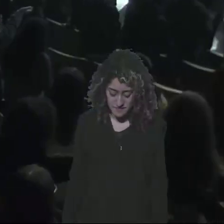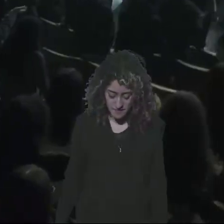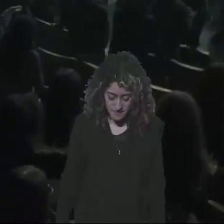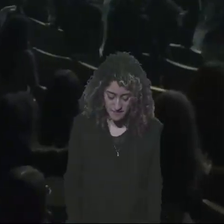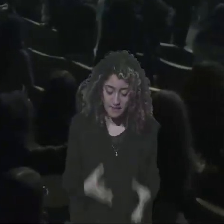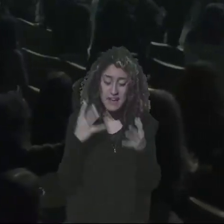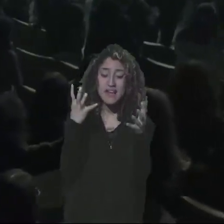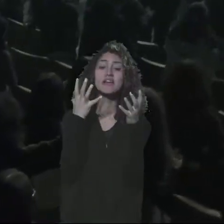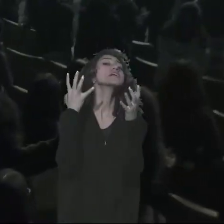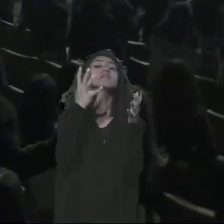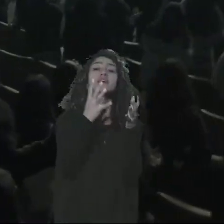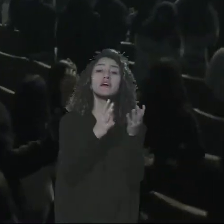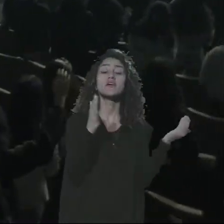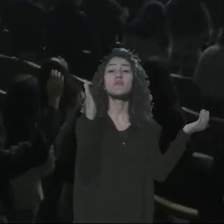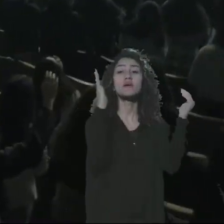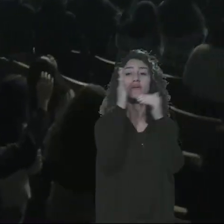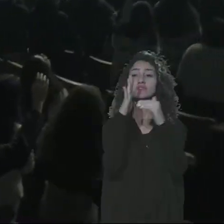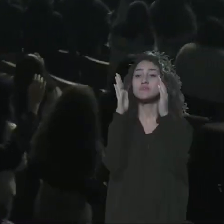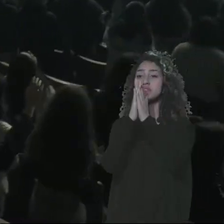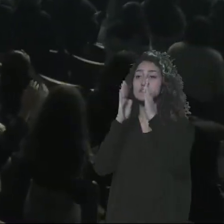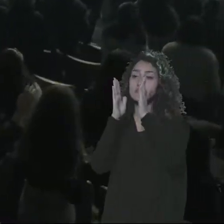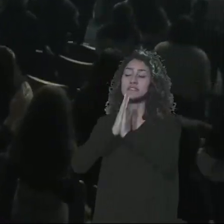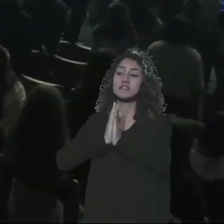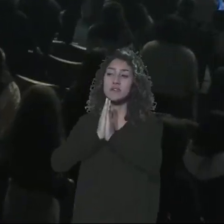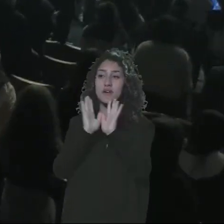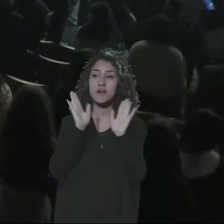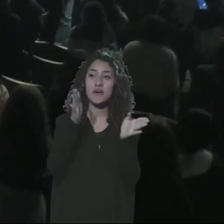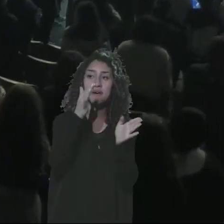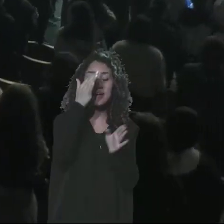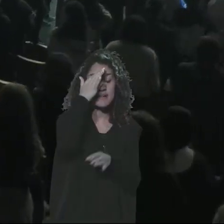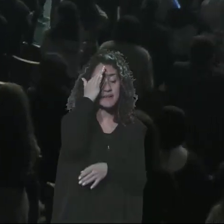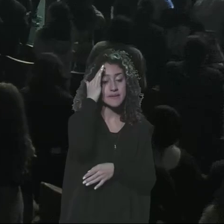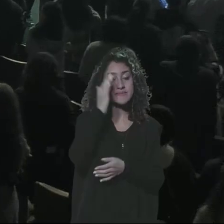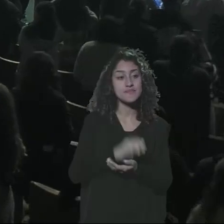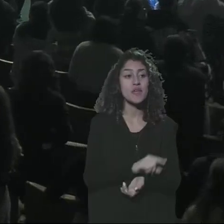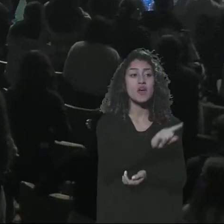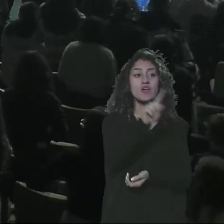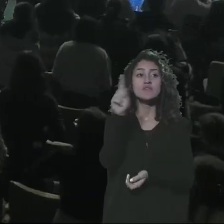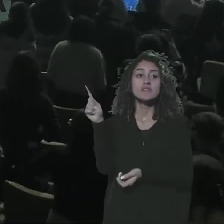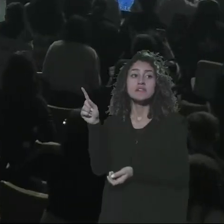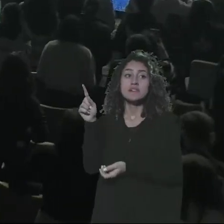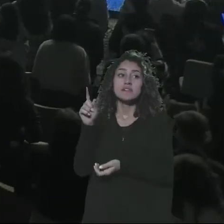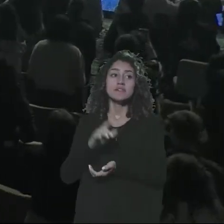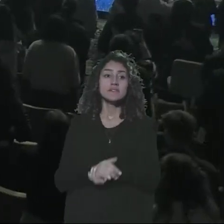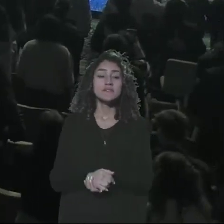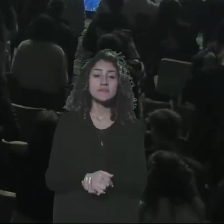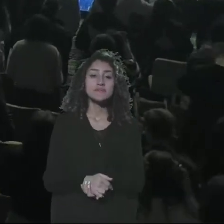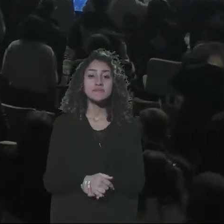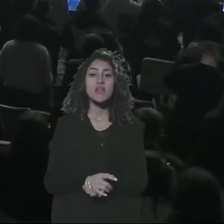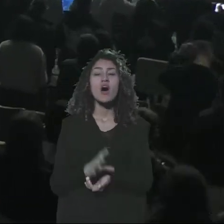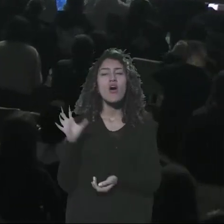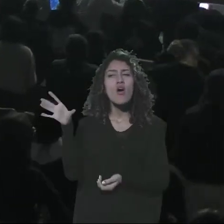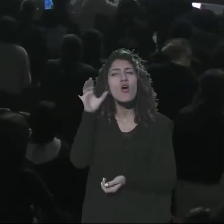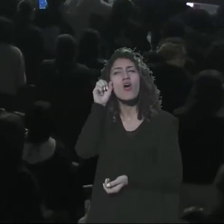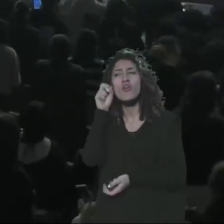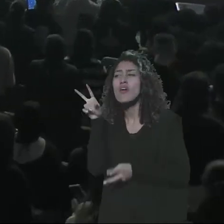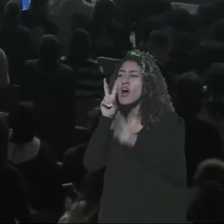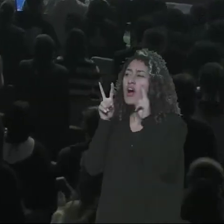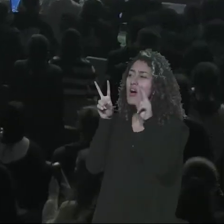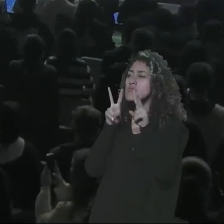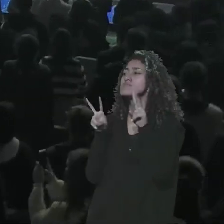Quero fazer uma última oração com você. Agora é para você que ouviu de Jesus